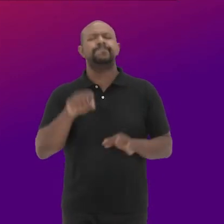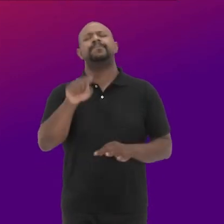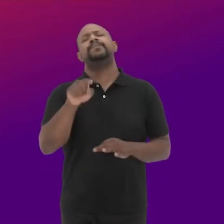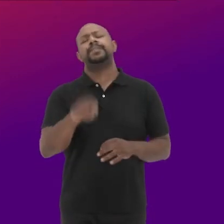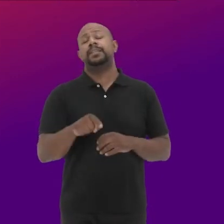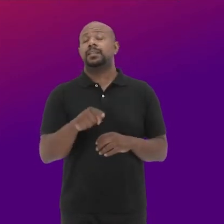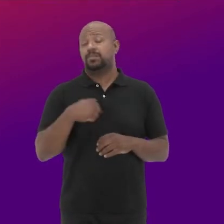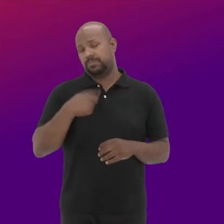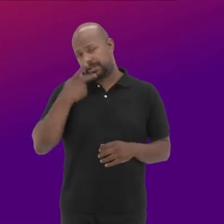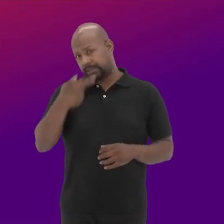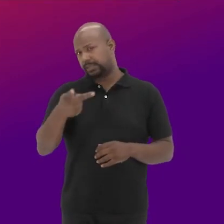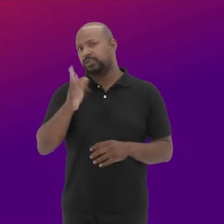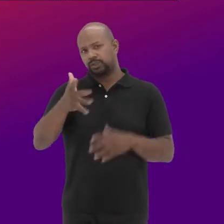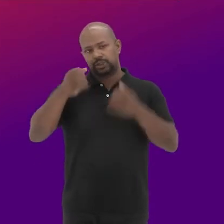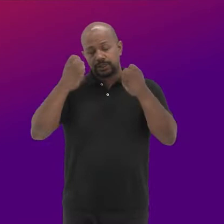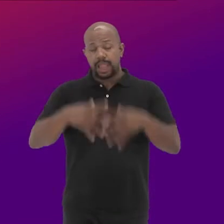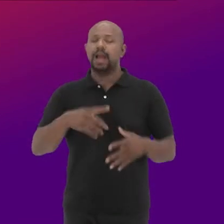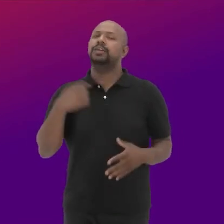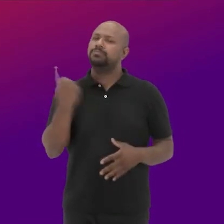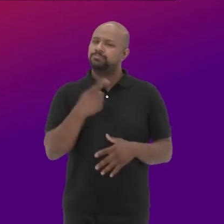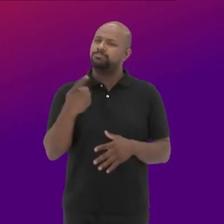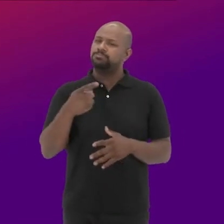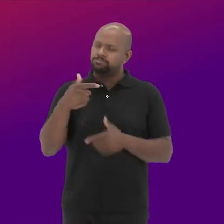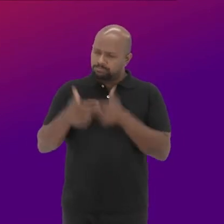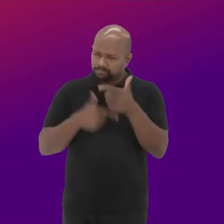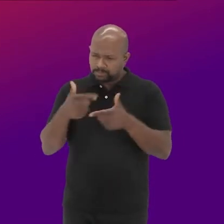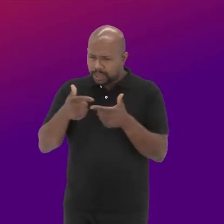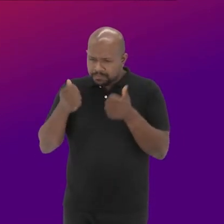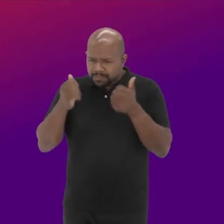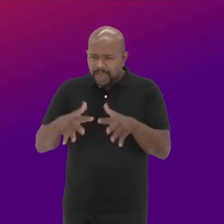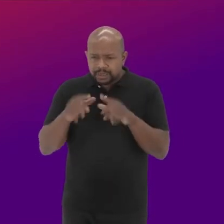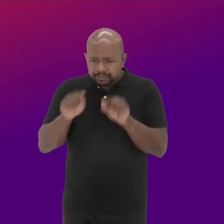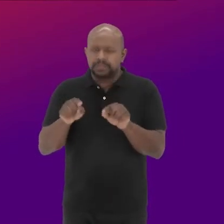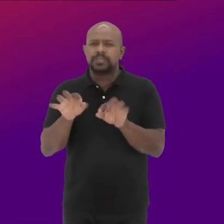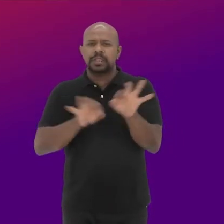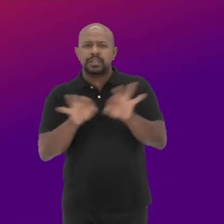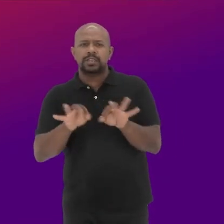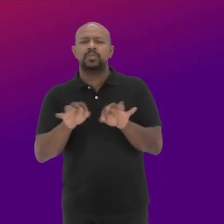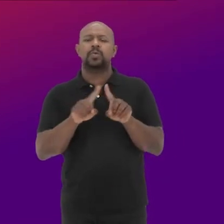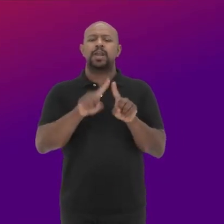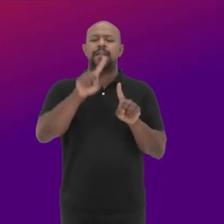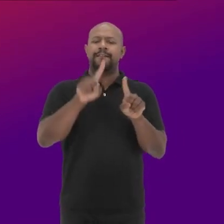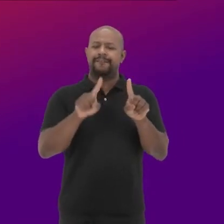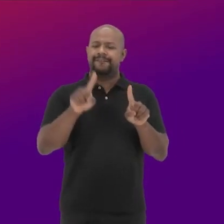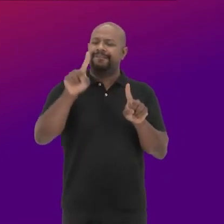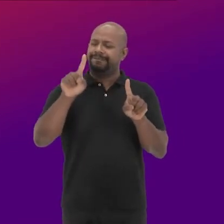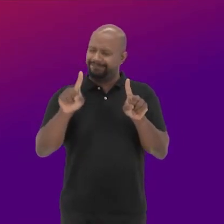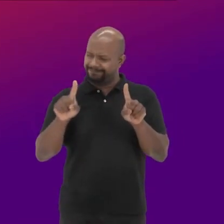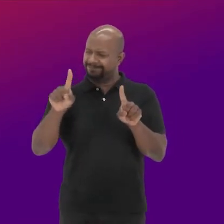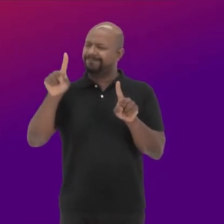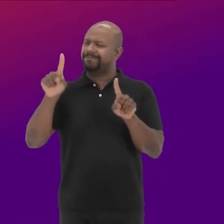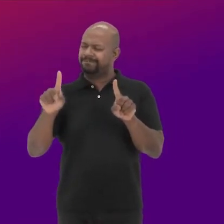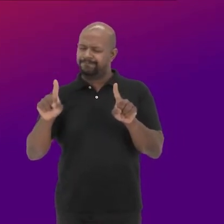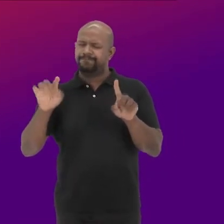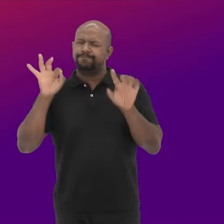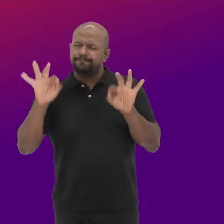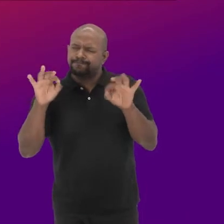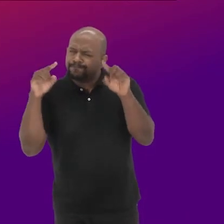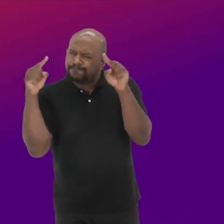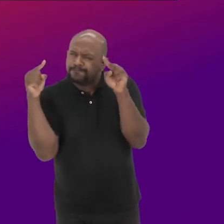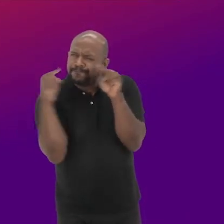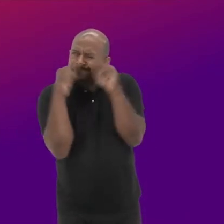Assim ele funciona. Como eu disse antes, a gente investe muito na elaboração do índice, que seja um